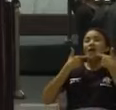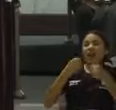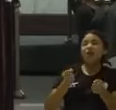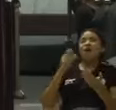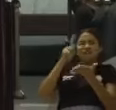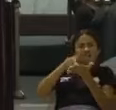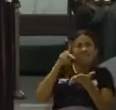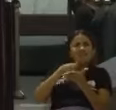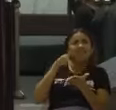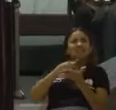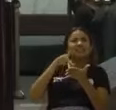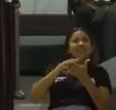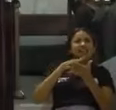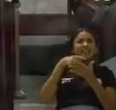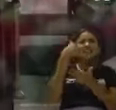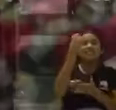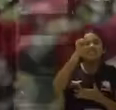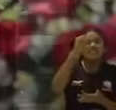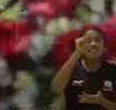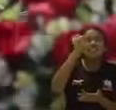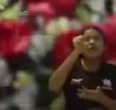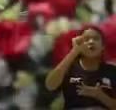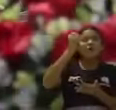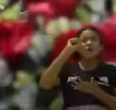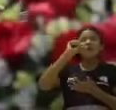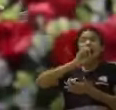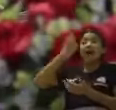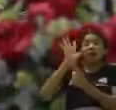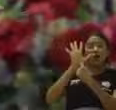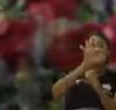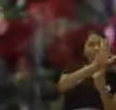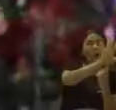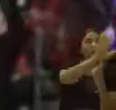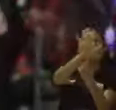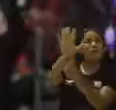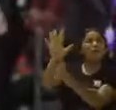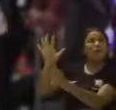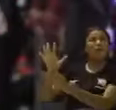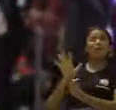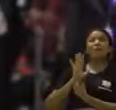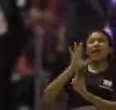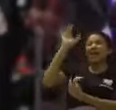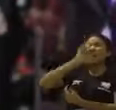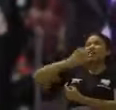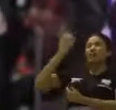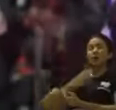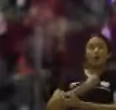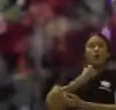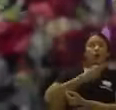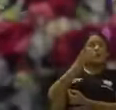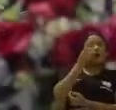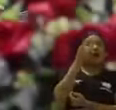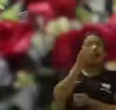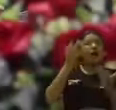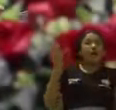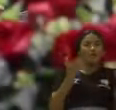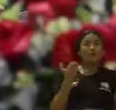verdade, em alguns segundos ele dará um sinal visível, que ele está presente neste